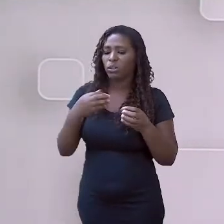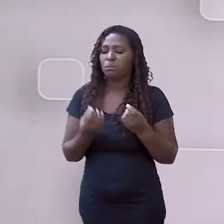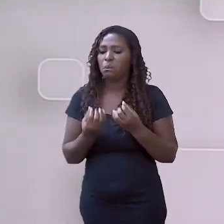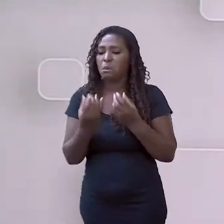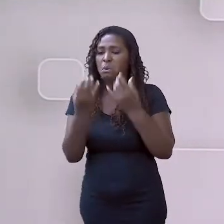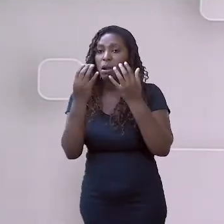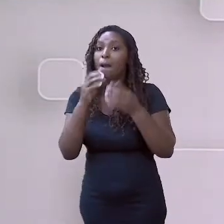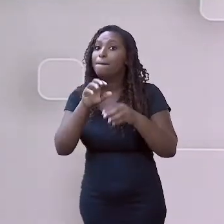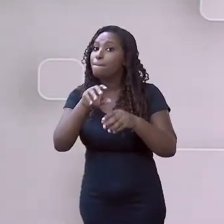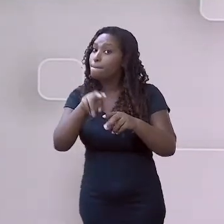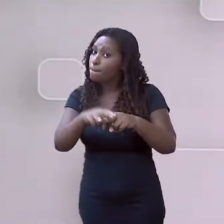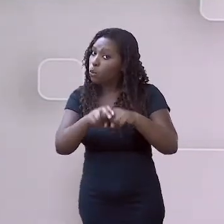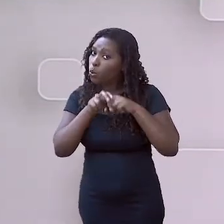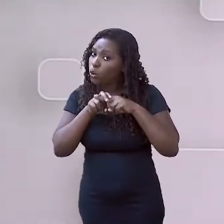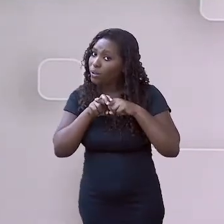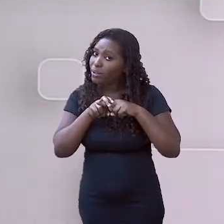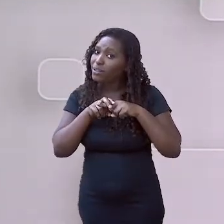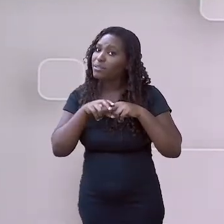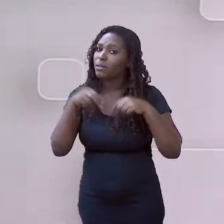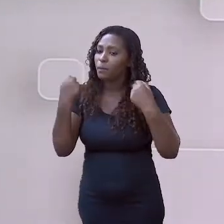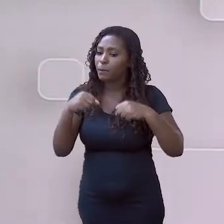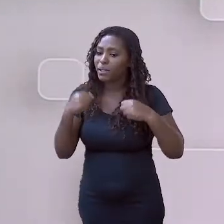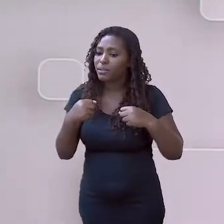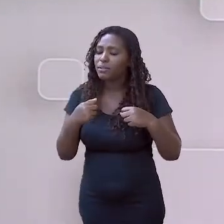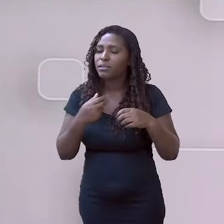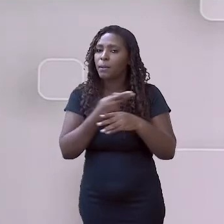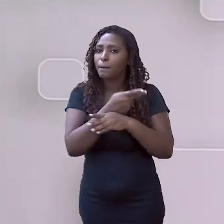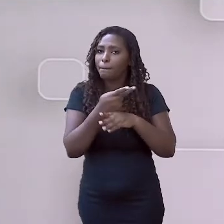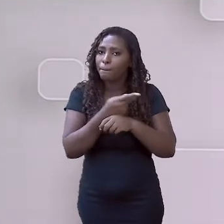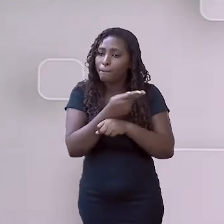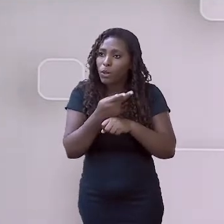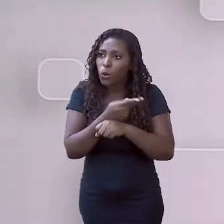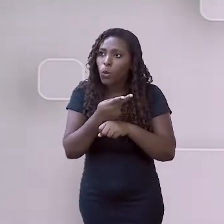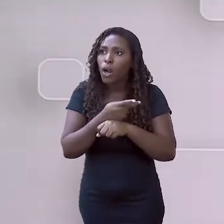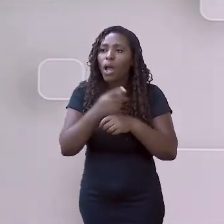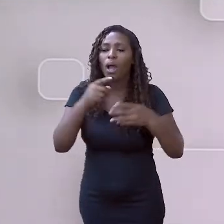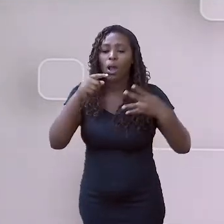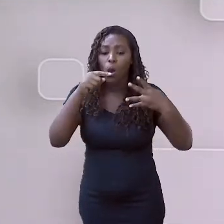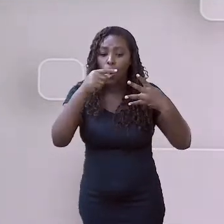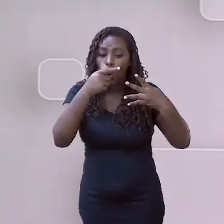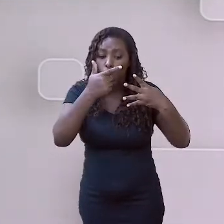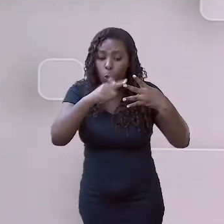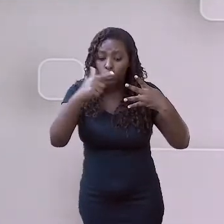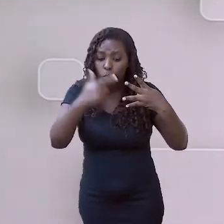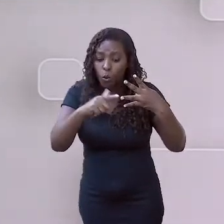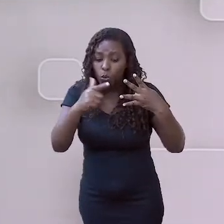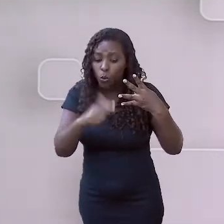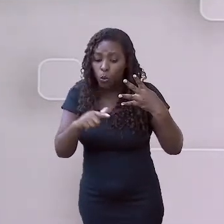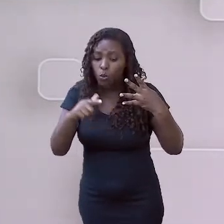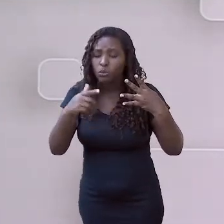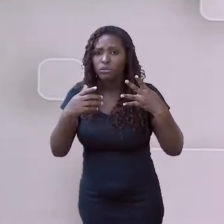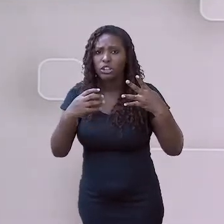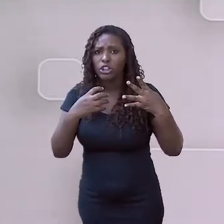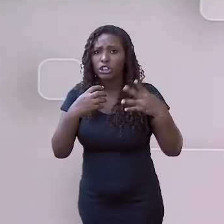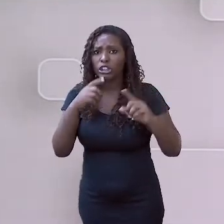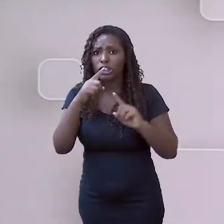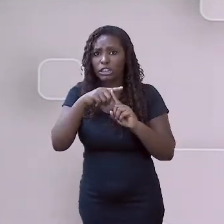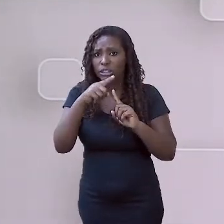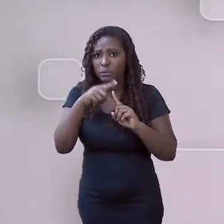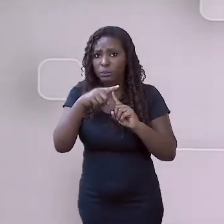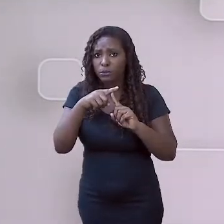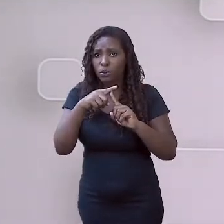Brasil. Nós precisamos sempre lembrar, nós vivemos em um mundo